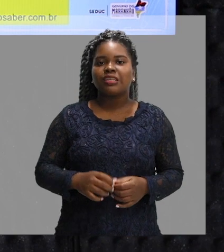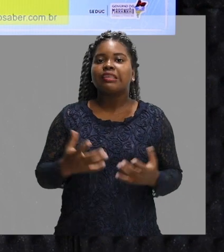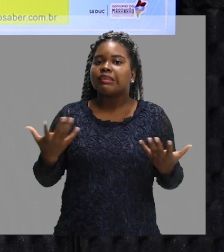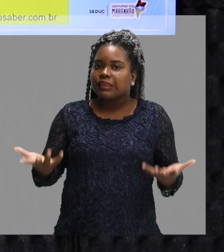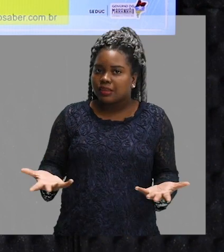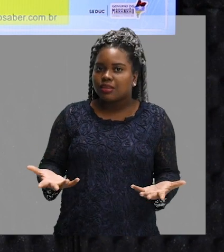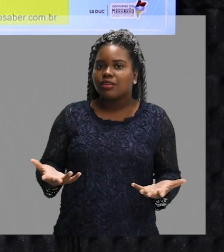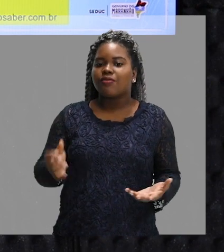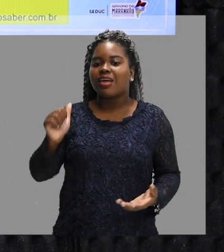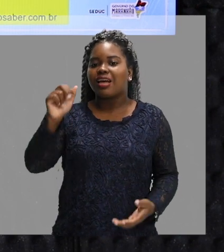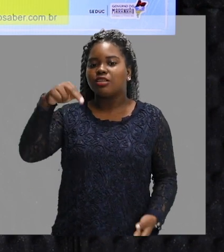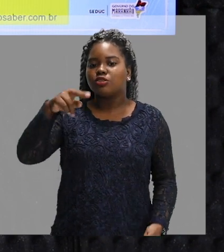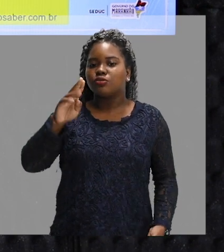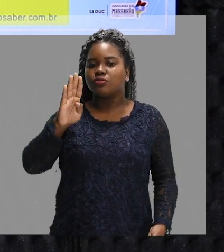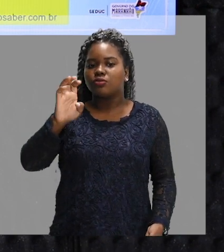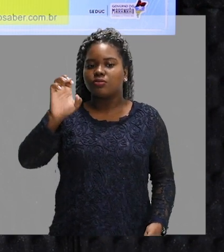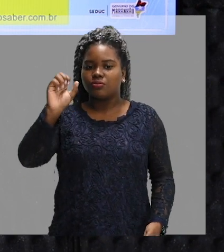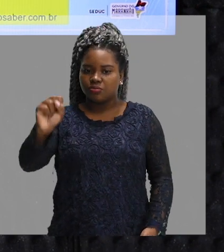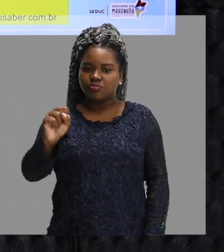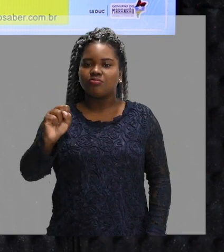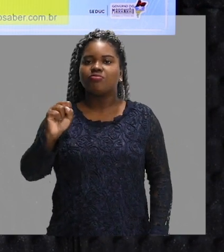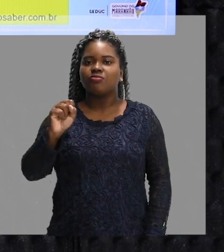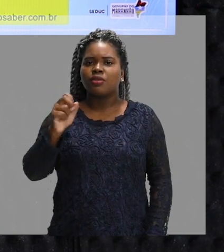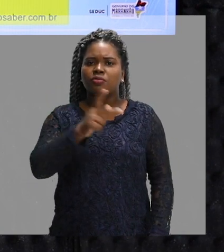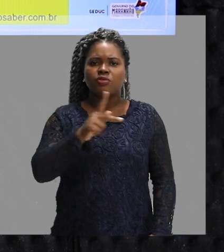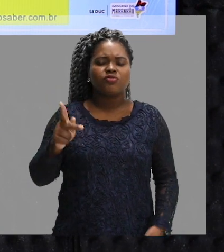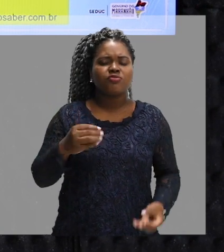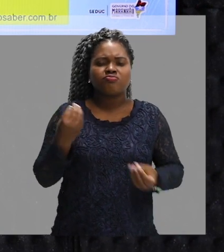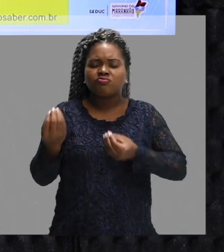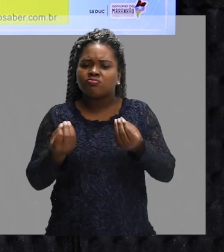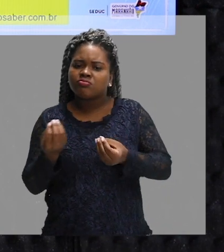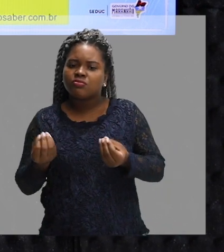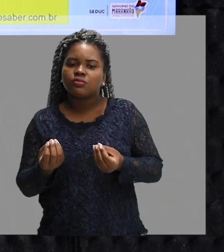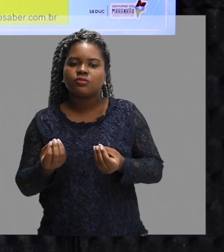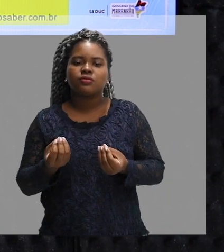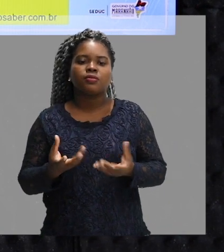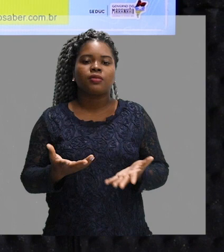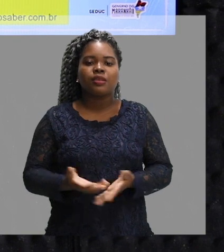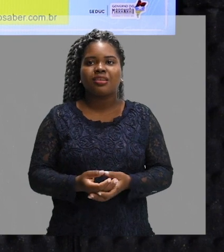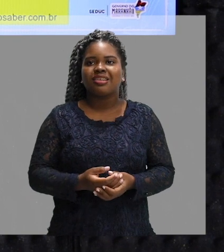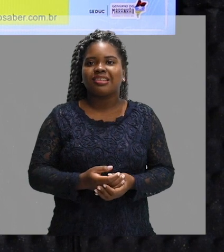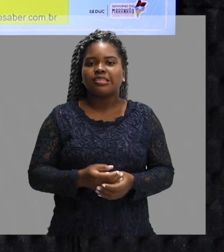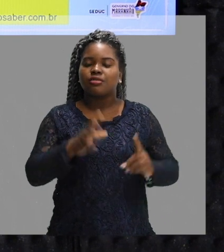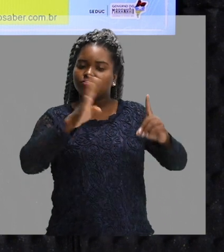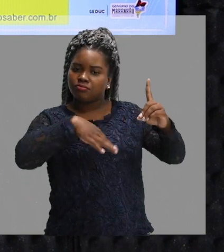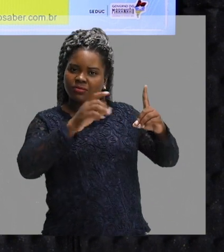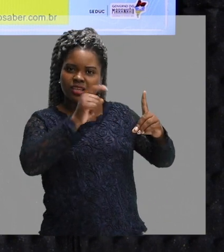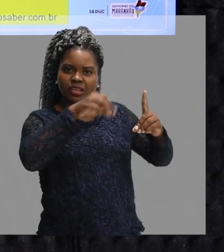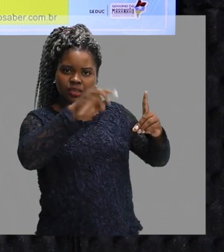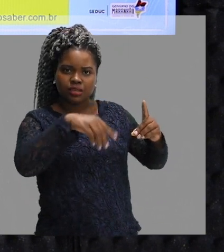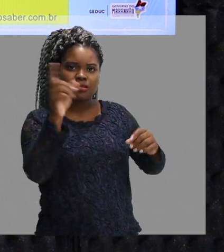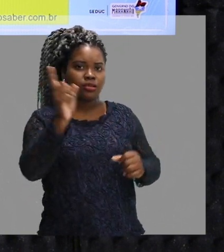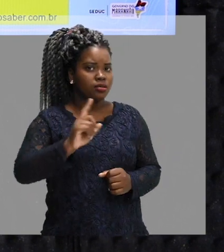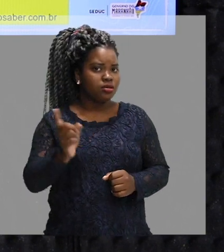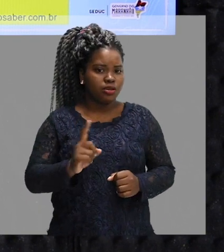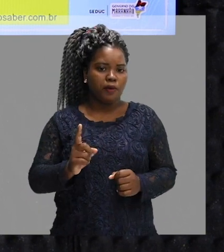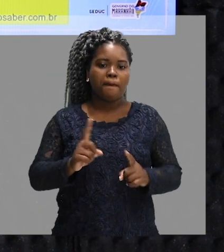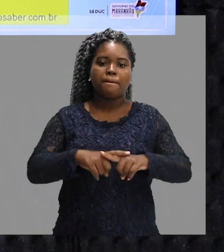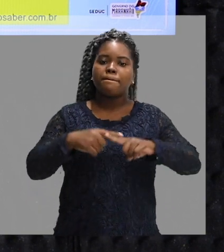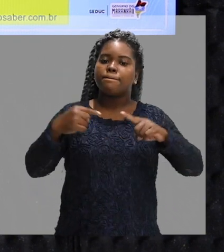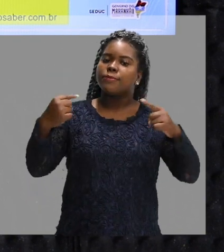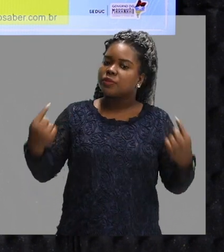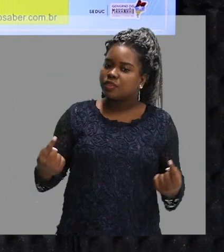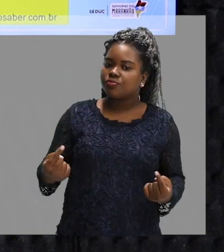mas esse aqui eu sei que é Anubis. Né. Professor, mas, gente, o interessante para a gente não é saber quem são os deuses, vocês é que curtam essa coisa, eu não sou muito fã,